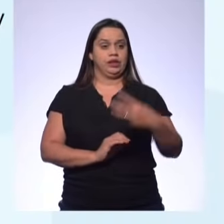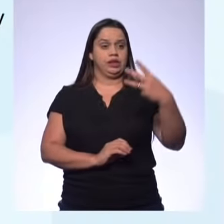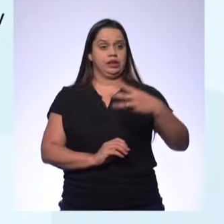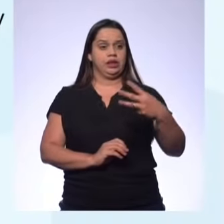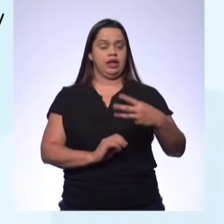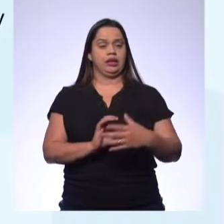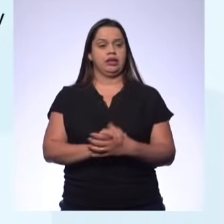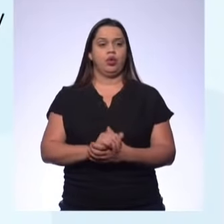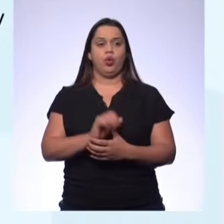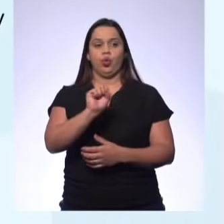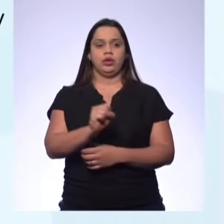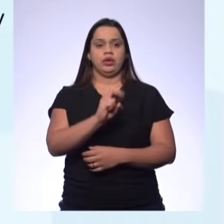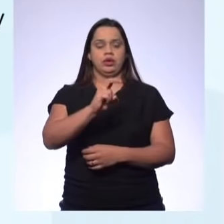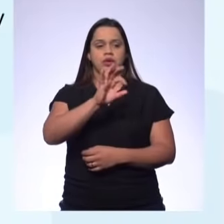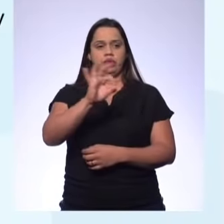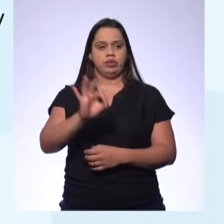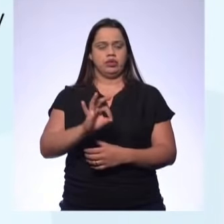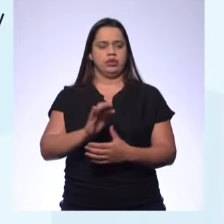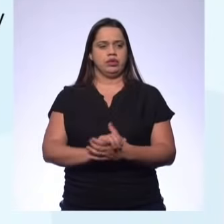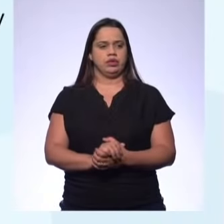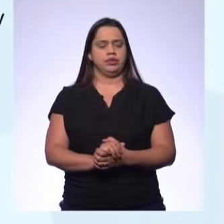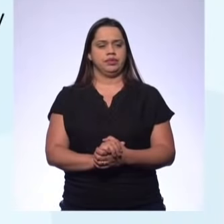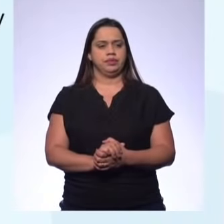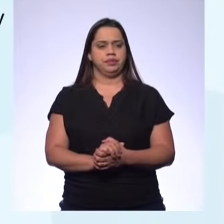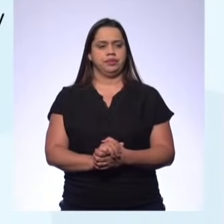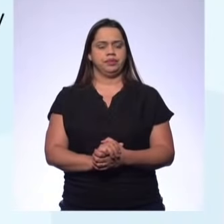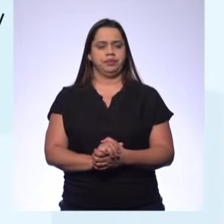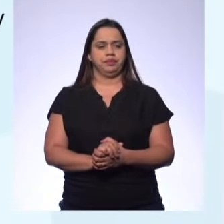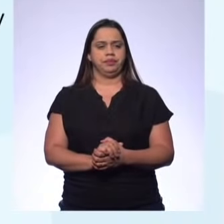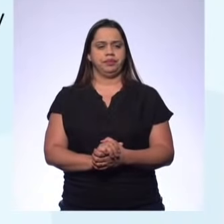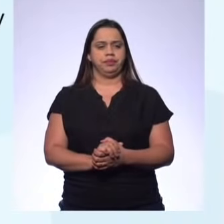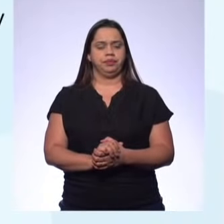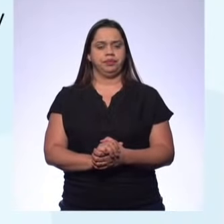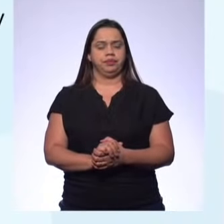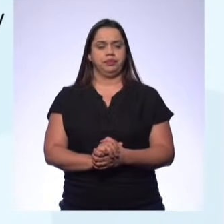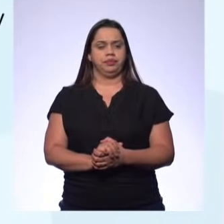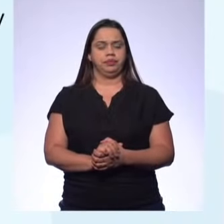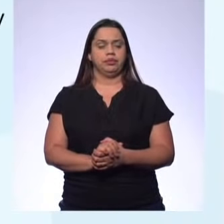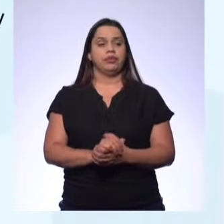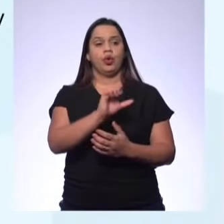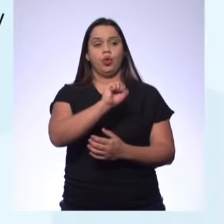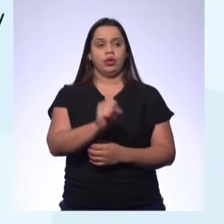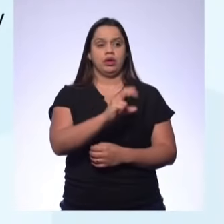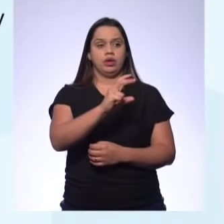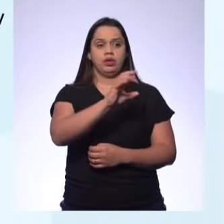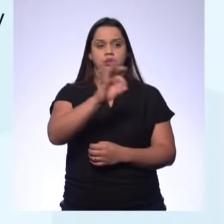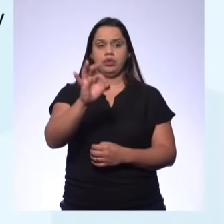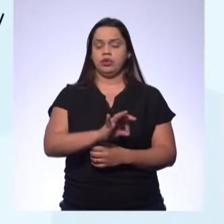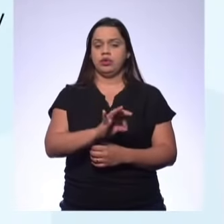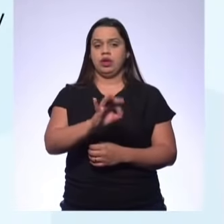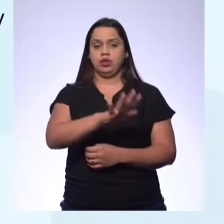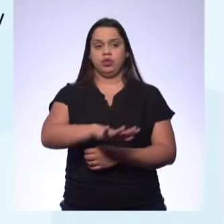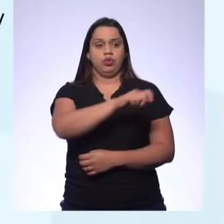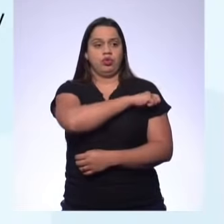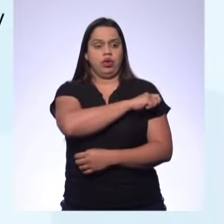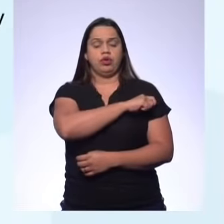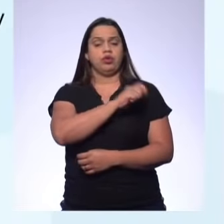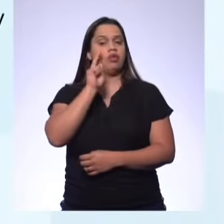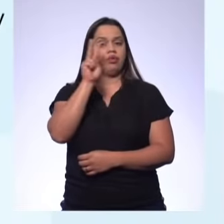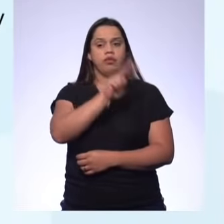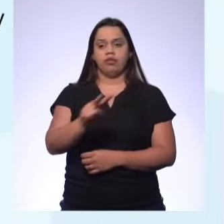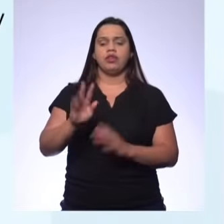85% of the students consider the community prepared. 85% dos estudantes consideram suas